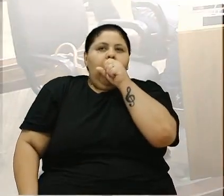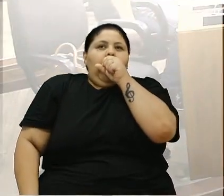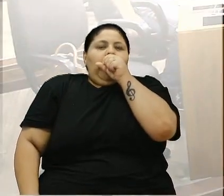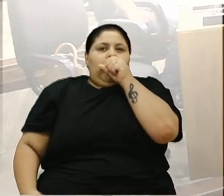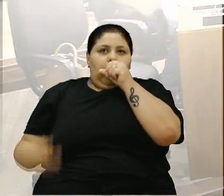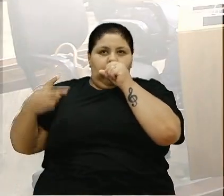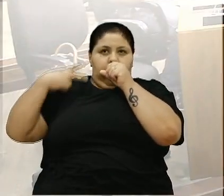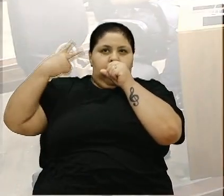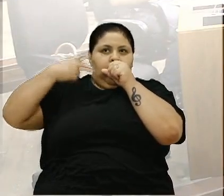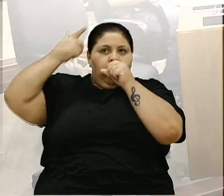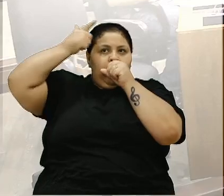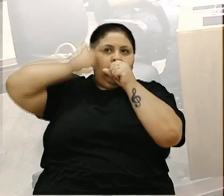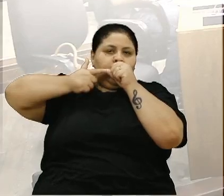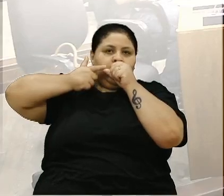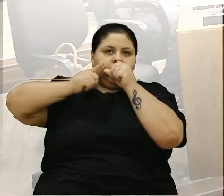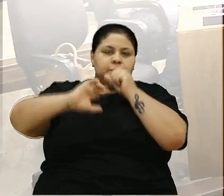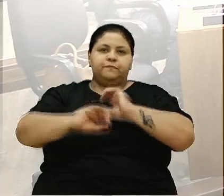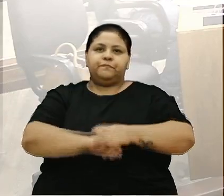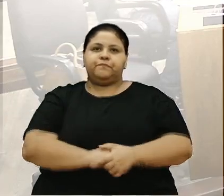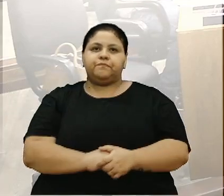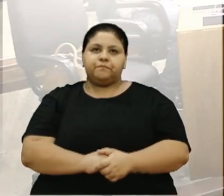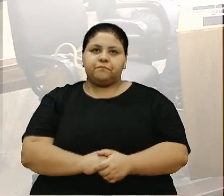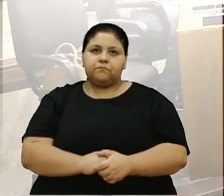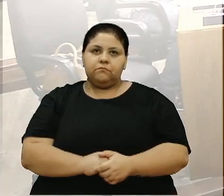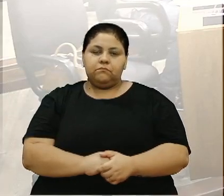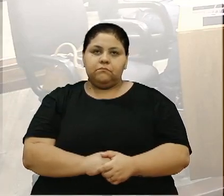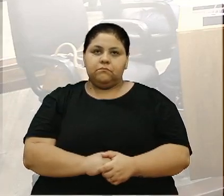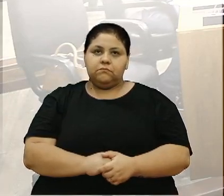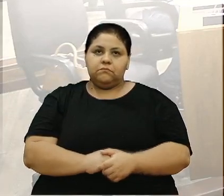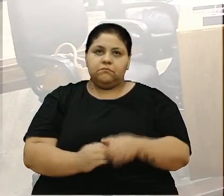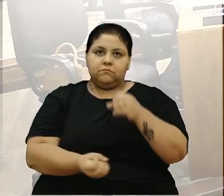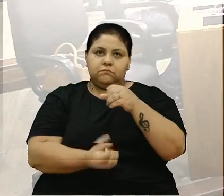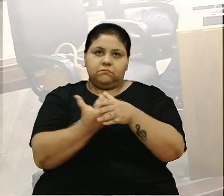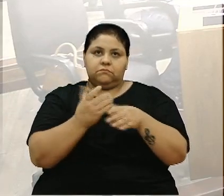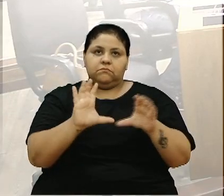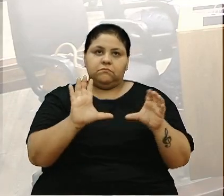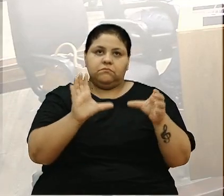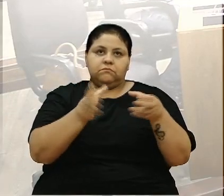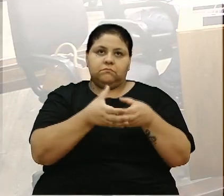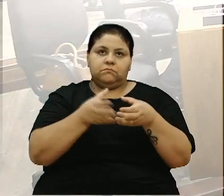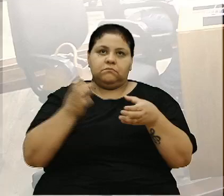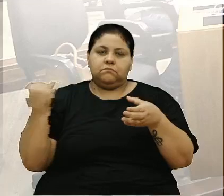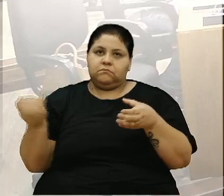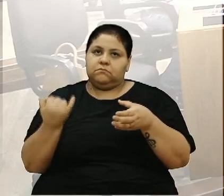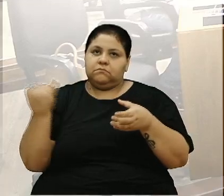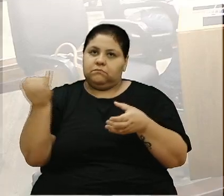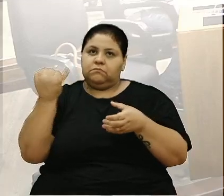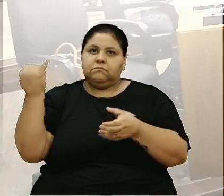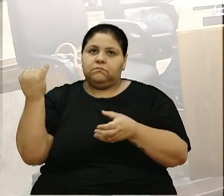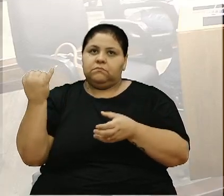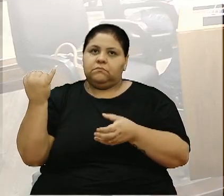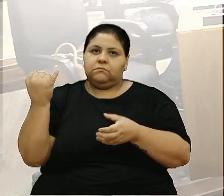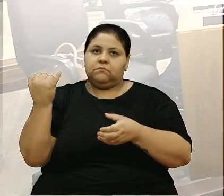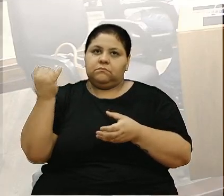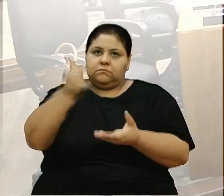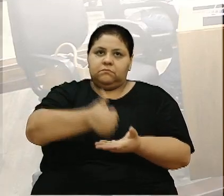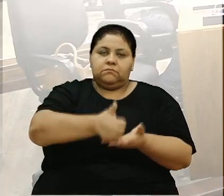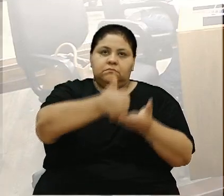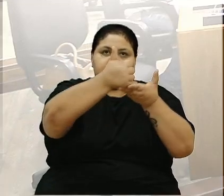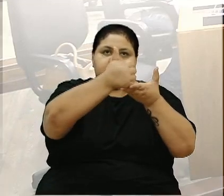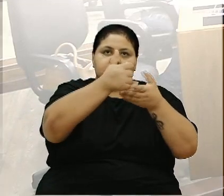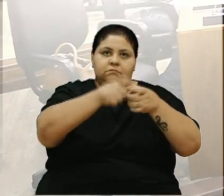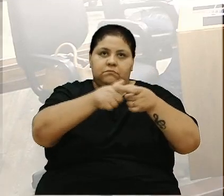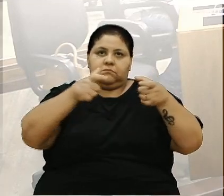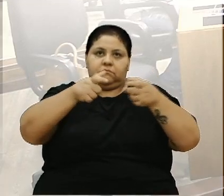Vereador Lucas Gil, como disse, a criação dessa frente importantíssima, apoio à grande maioria